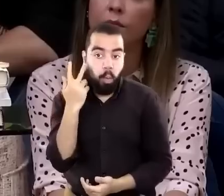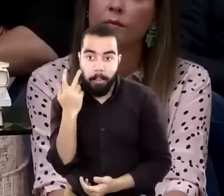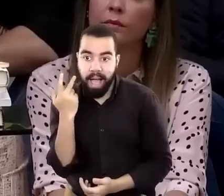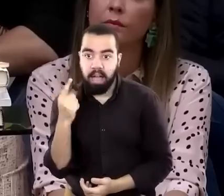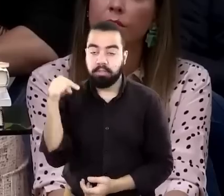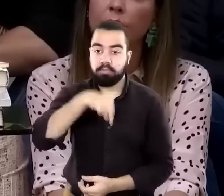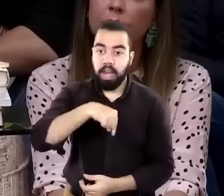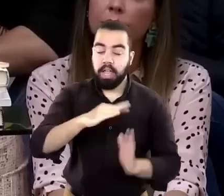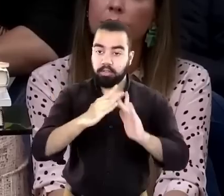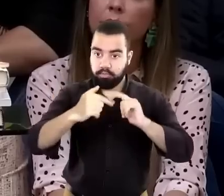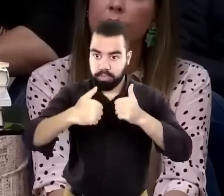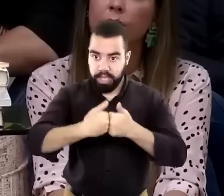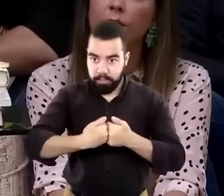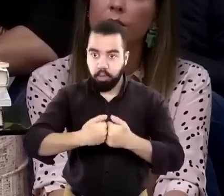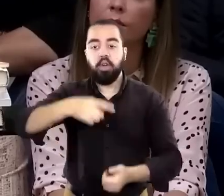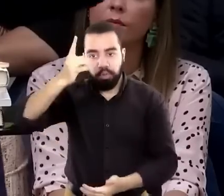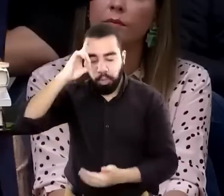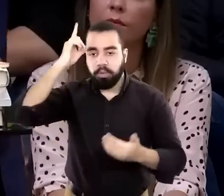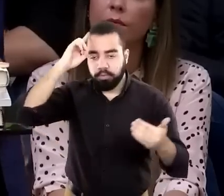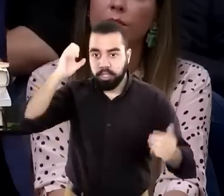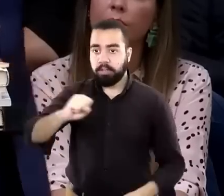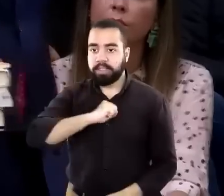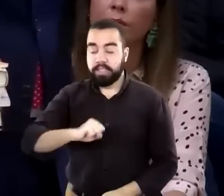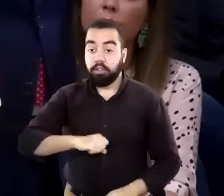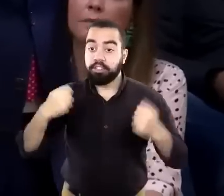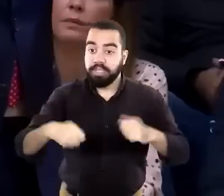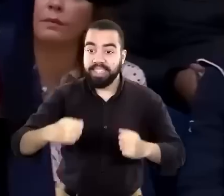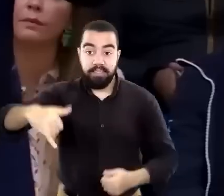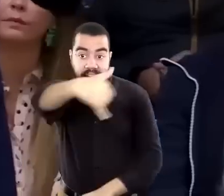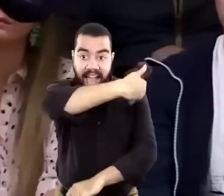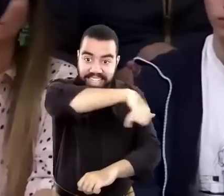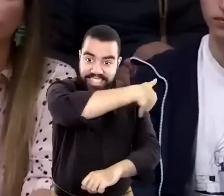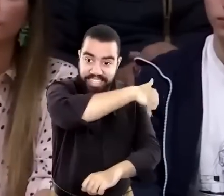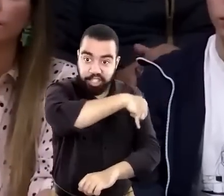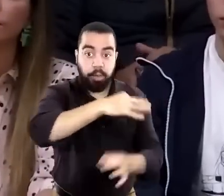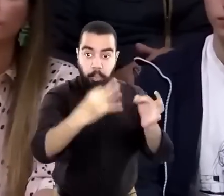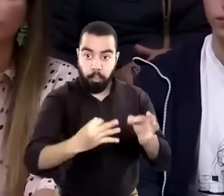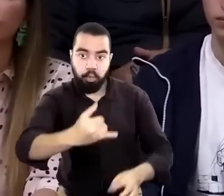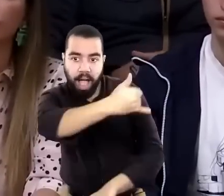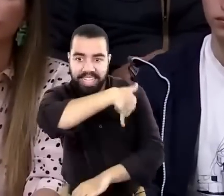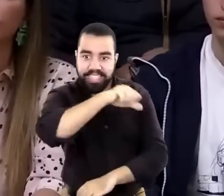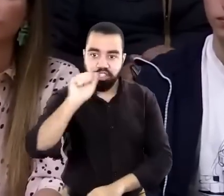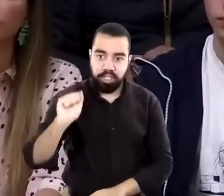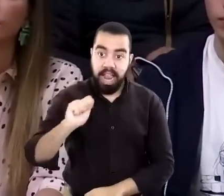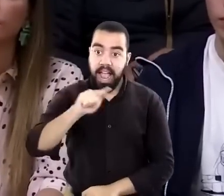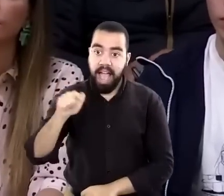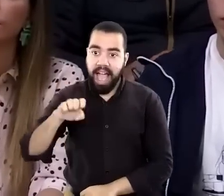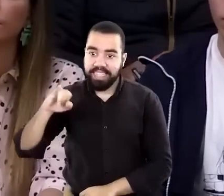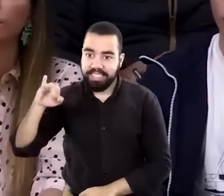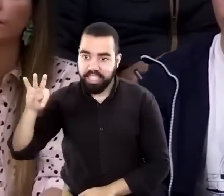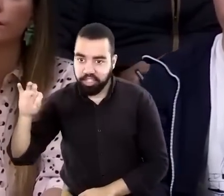templo, todo dia tinha que ir lá um sacerdote, colocar azeite puro, também o sacerdote ia todo dia ir lá